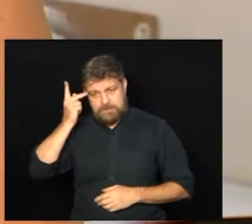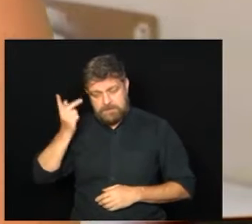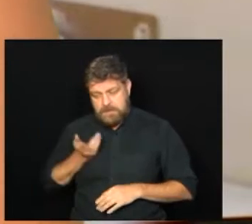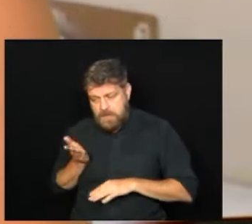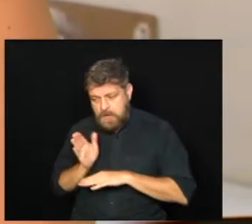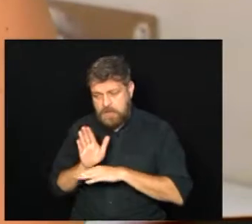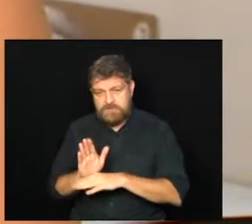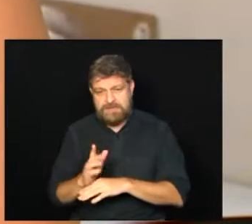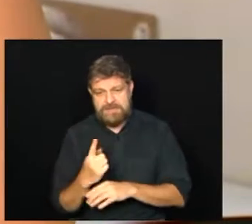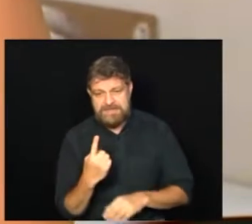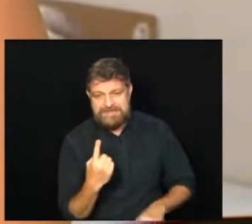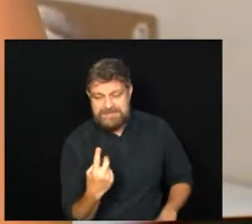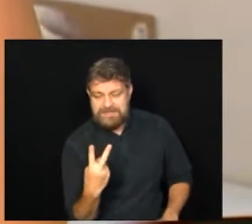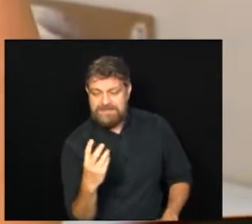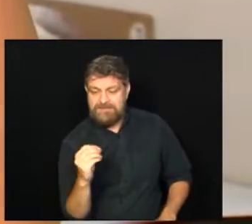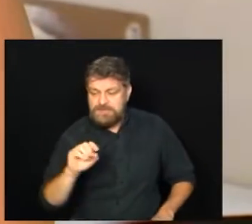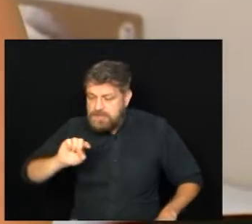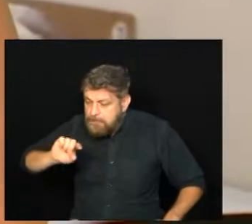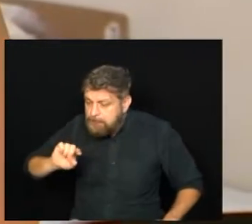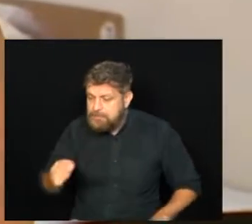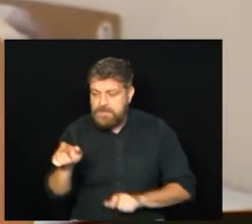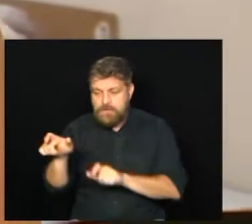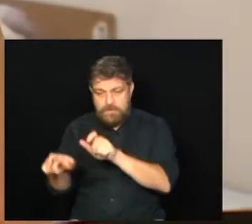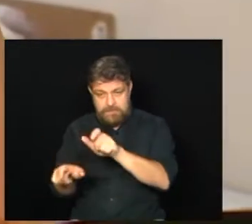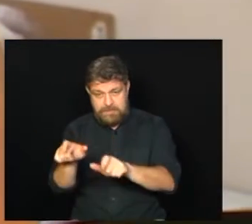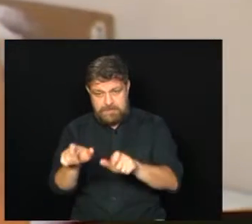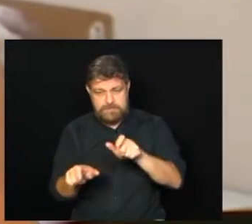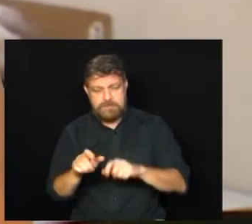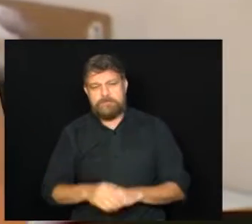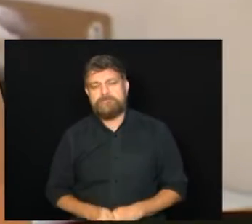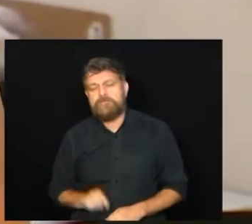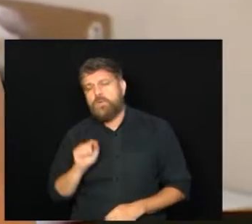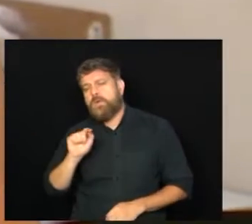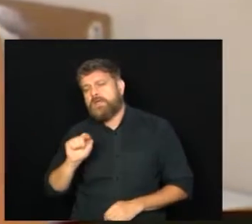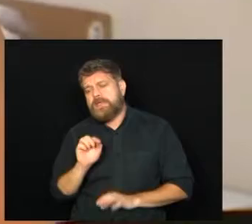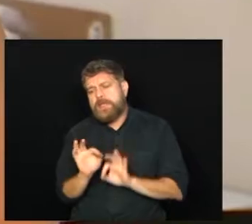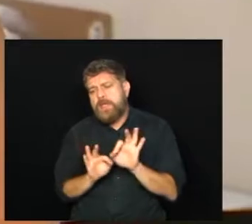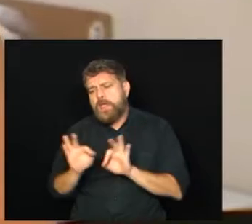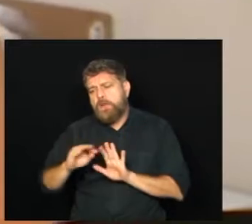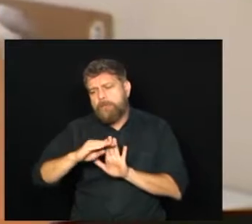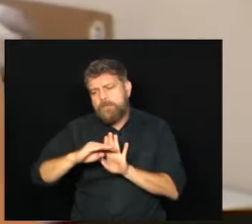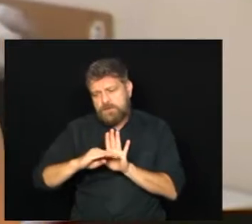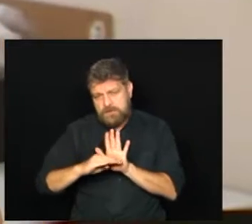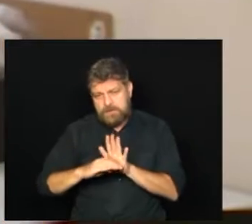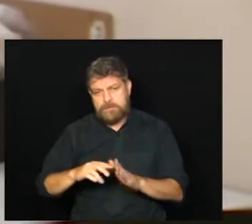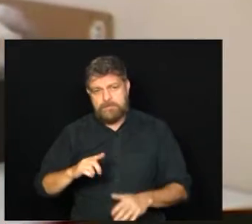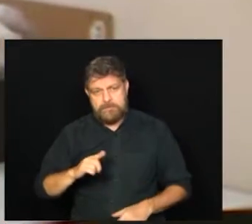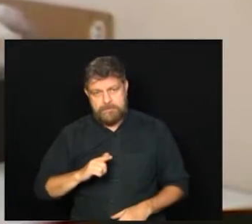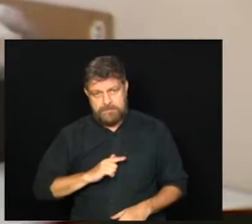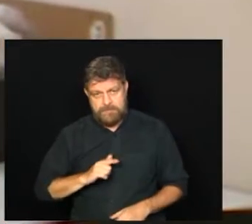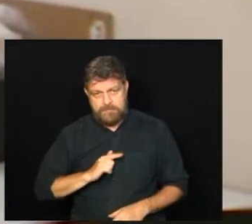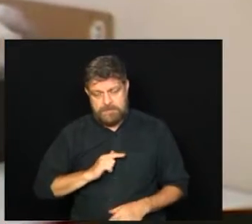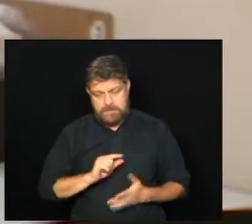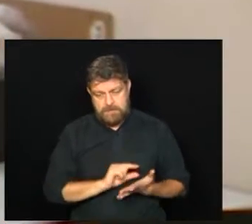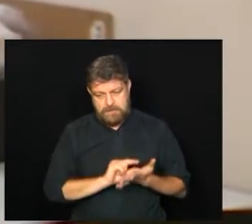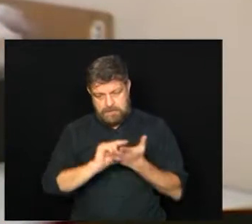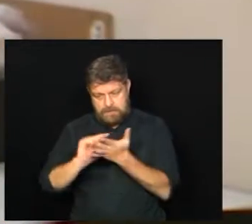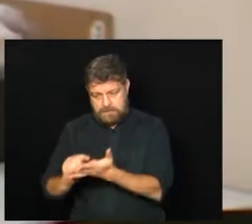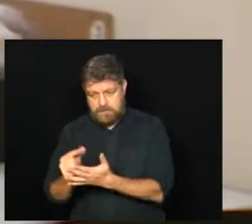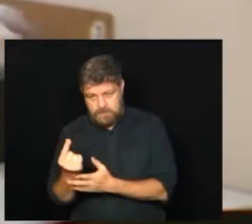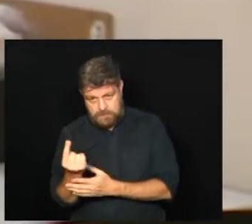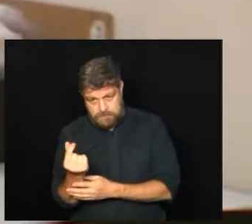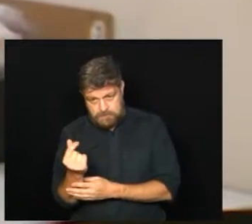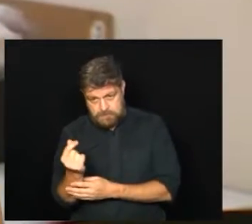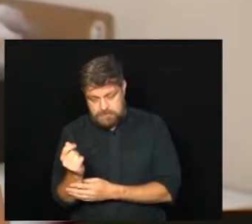beneficiar 120 mil pessoas. O Bolsa, ele conta com, além do Bolsa Auxílio, como disse o